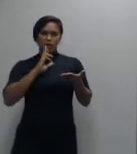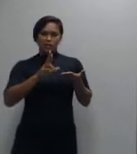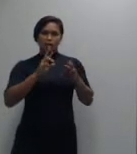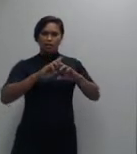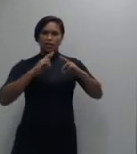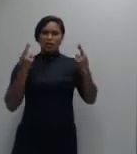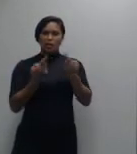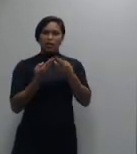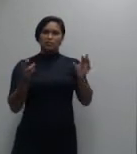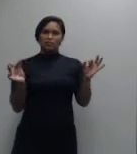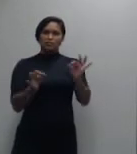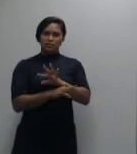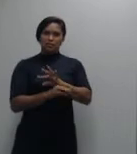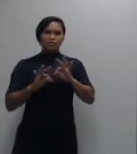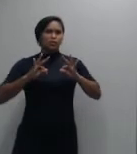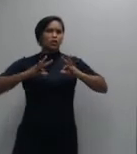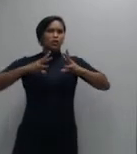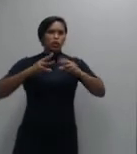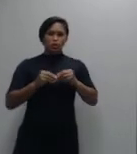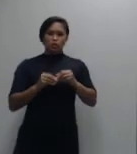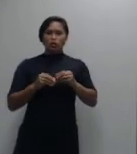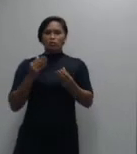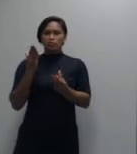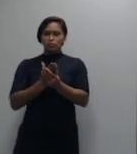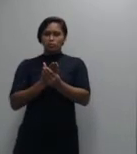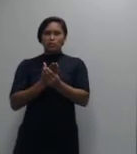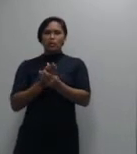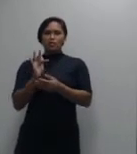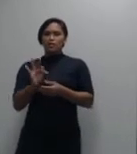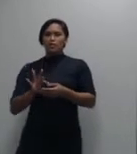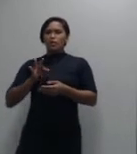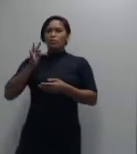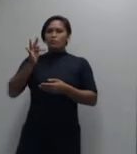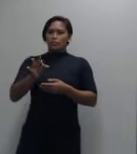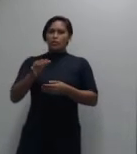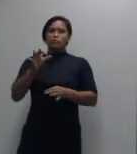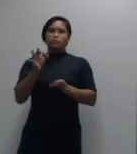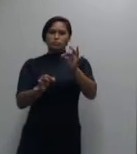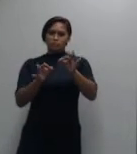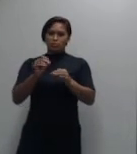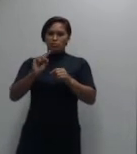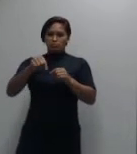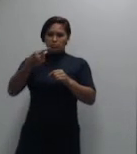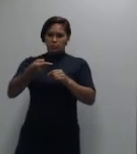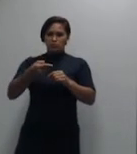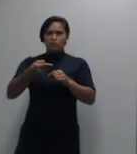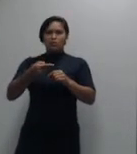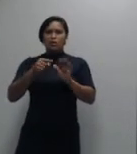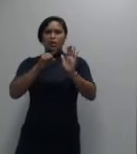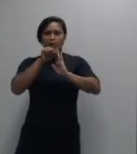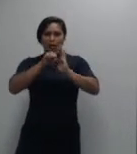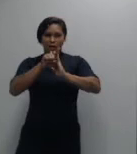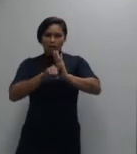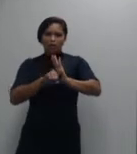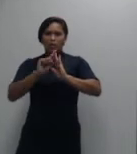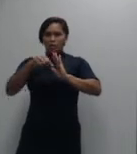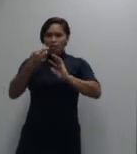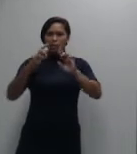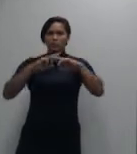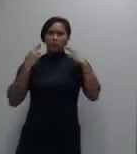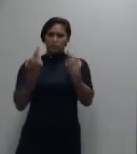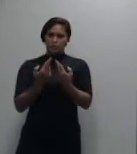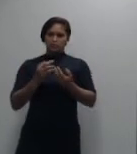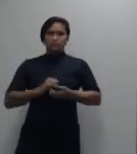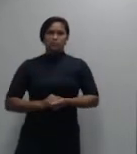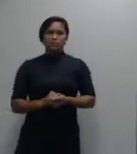encerrada a sessão e todos os demais processos irão assim ser posteriormente analisado na próxima sessão